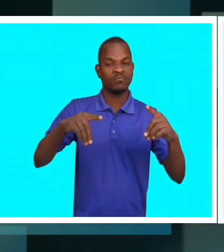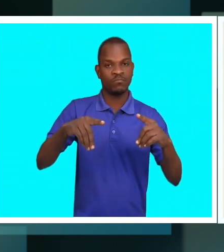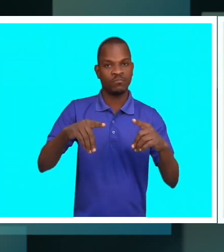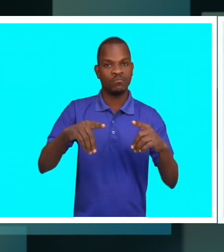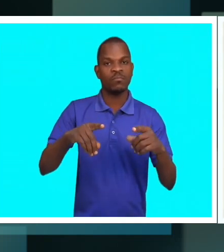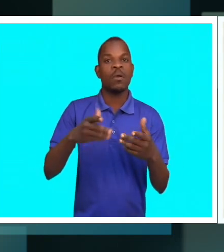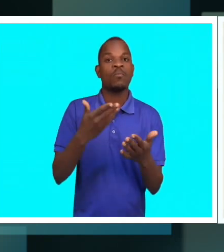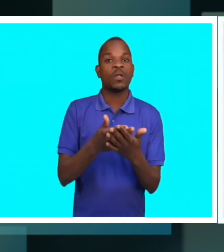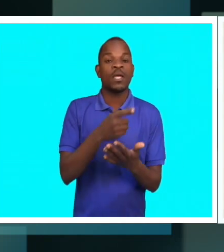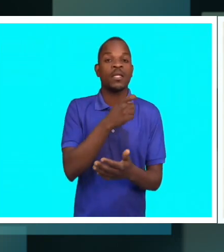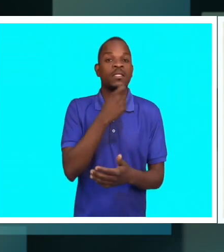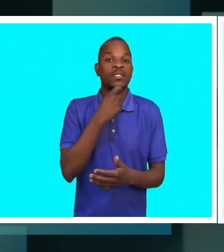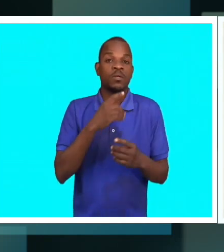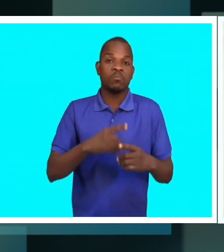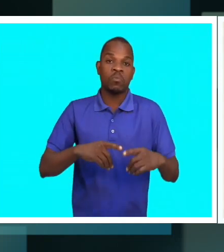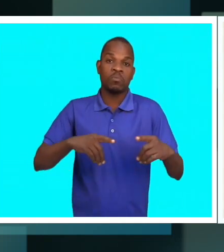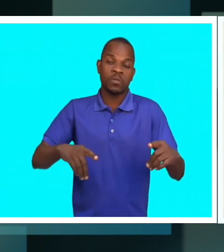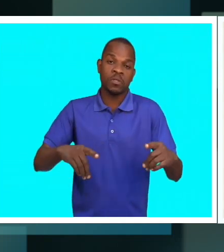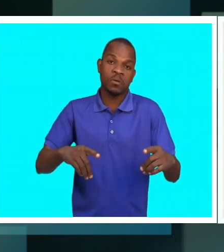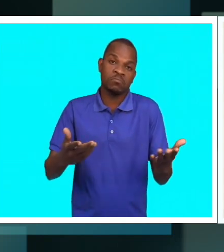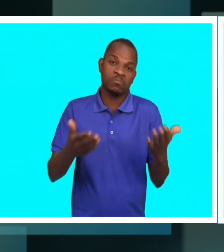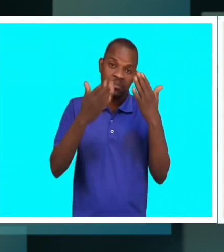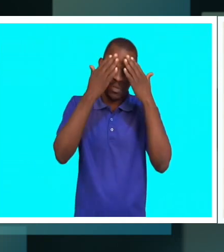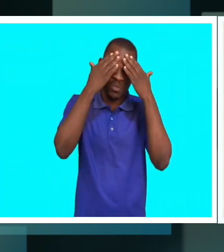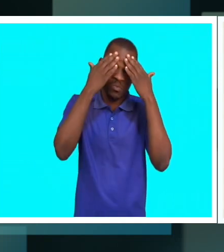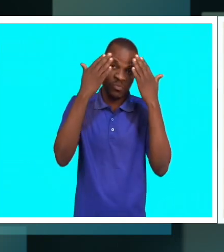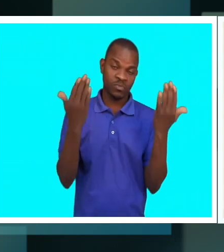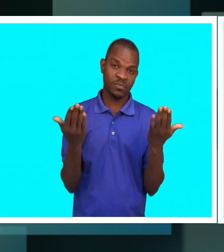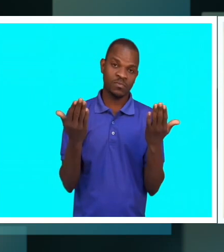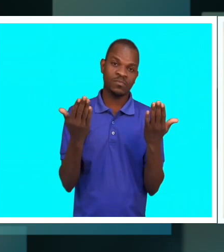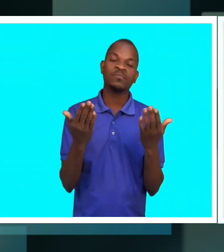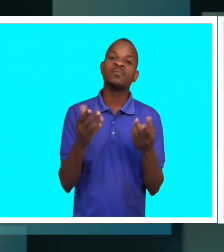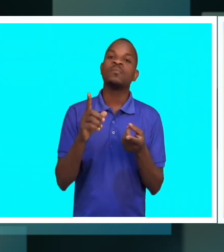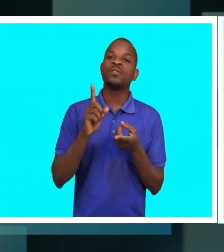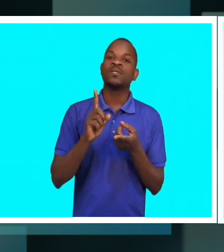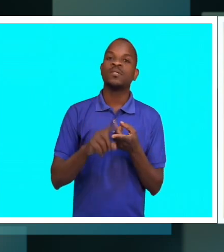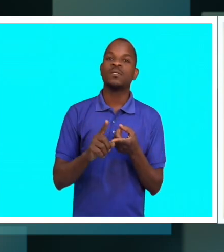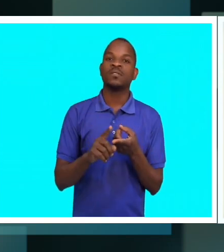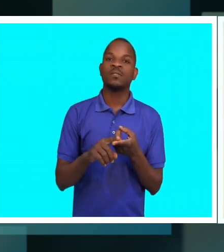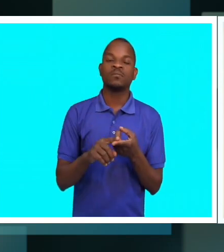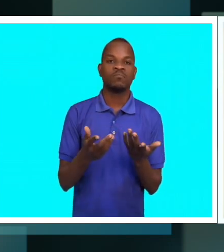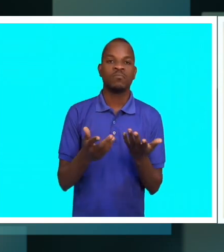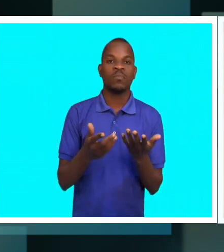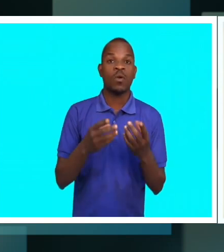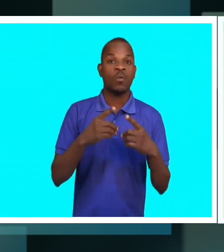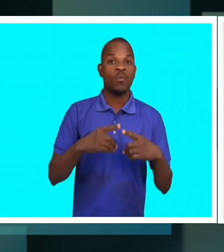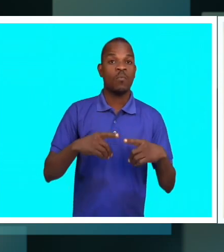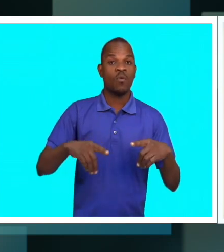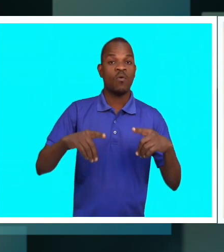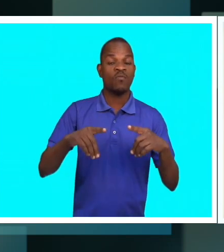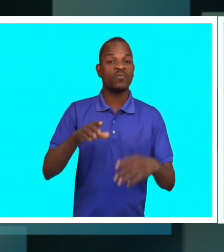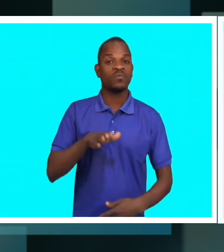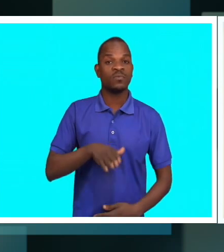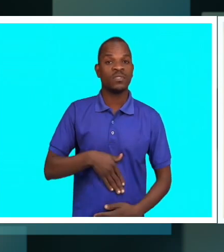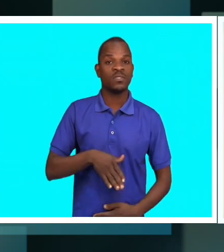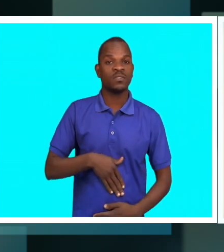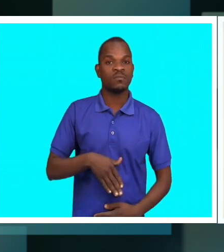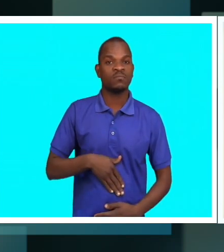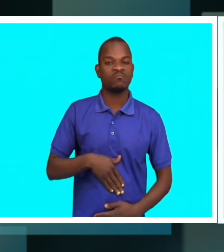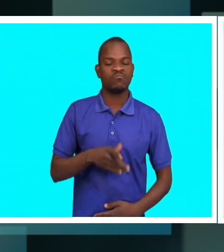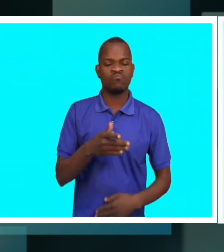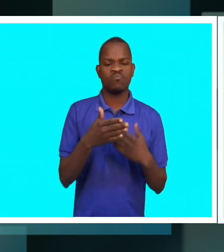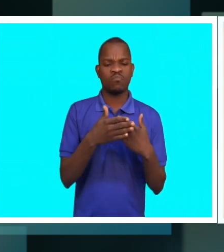Tete. Ele distingue entre povo e população. Agora não vou nessa filosofia dele. O povo de Tete